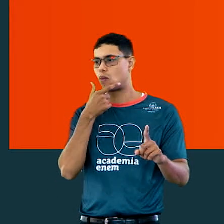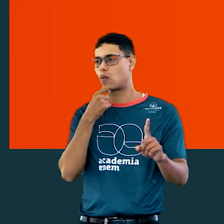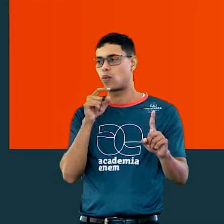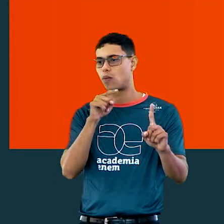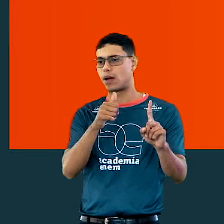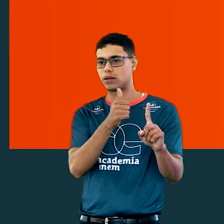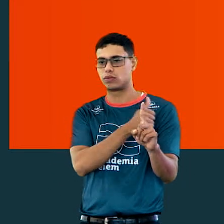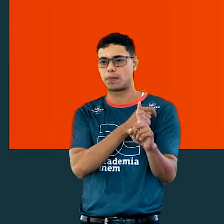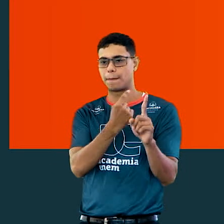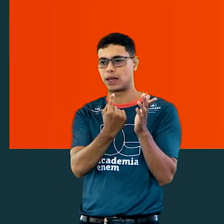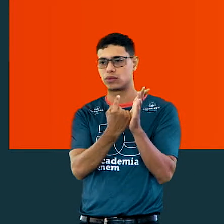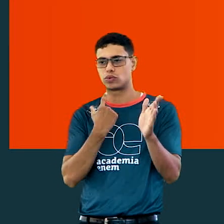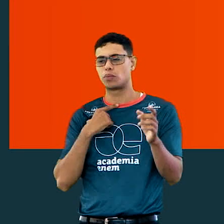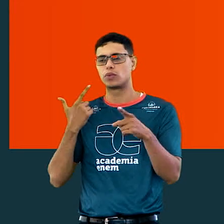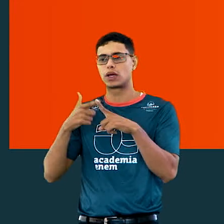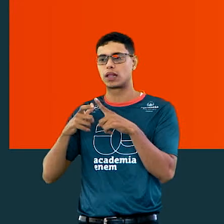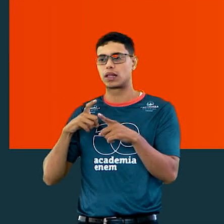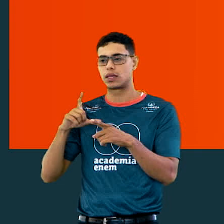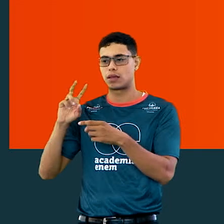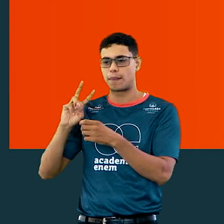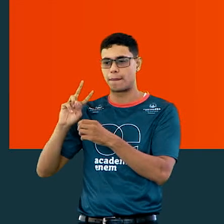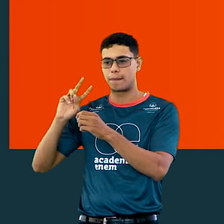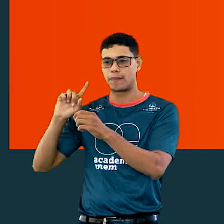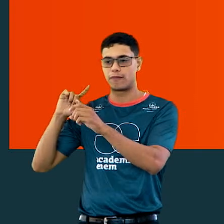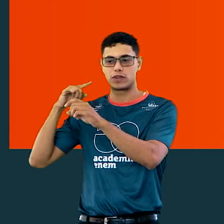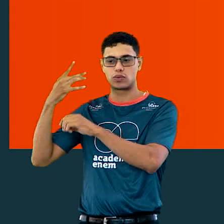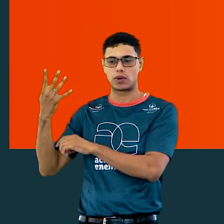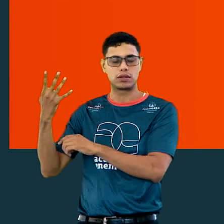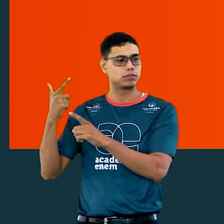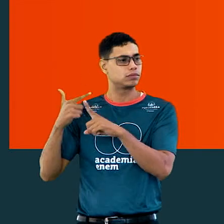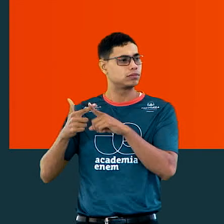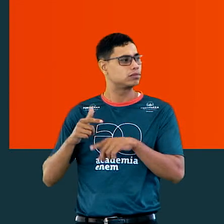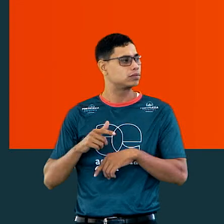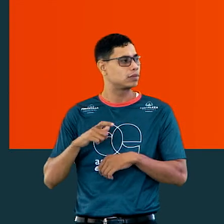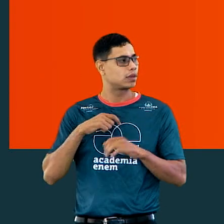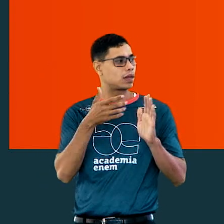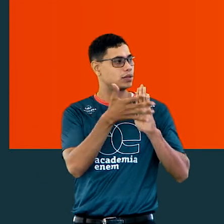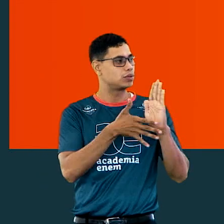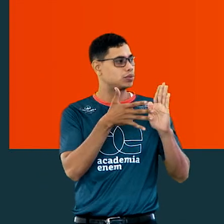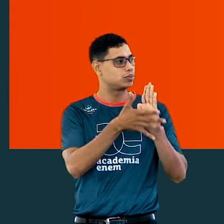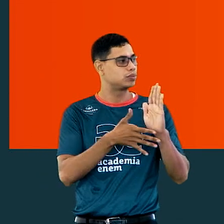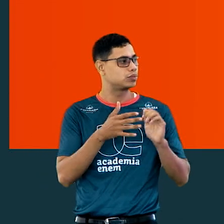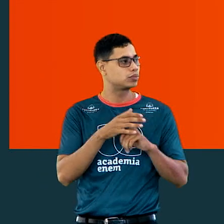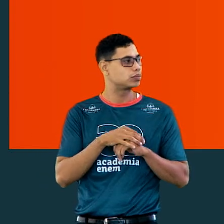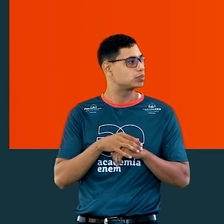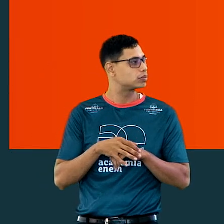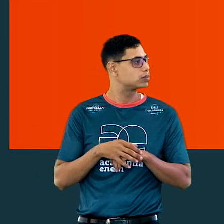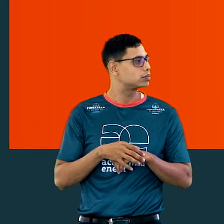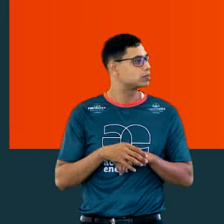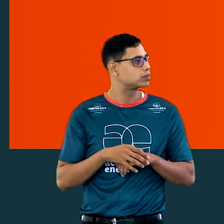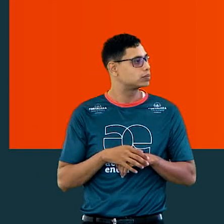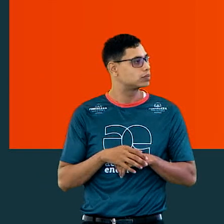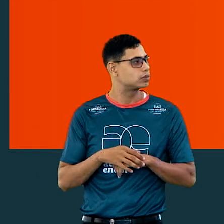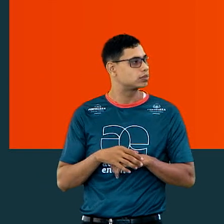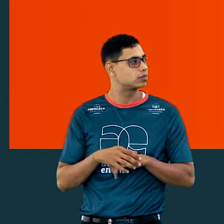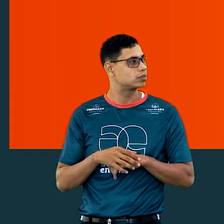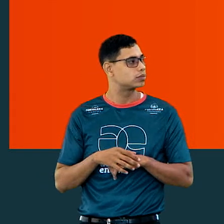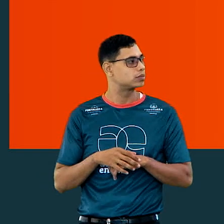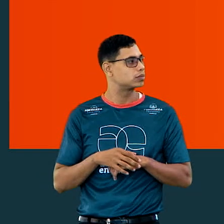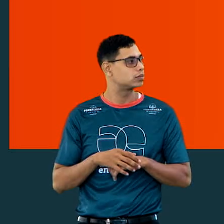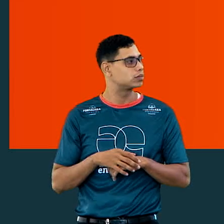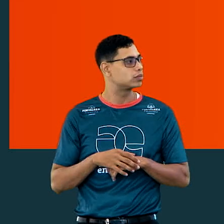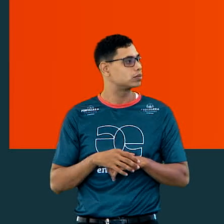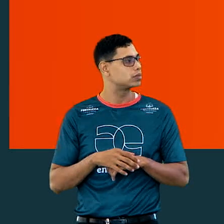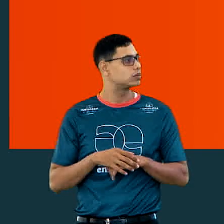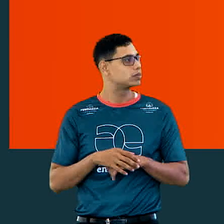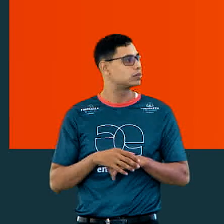Por que tem que multiplicar por 4? Dá uma olhada no texto, eu vou voltar com você. Vamos lá, vou voltar com você aqui rapidão. Olha aqui,